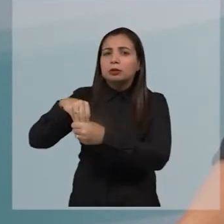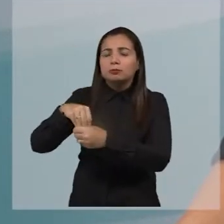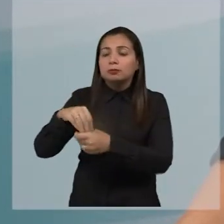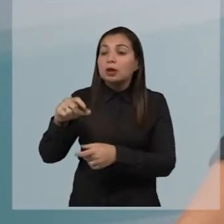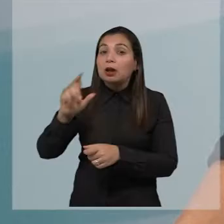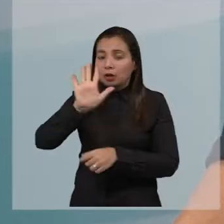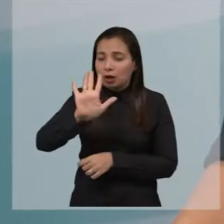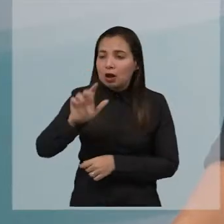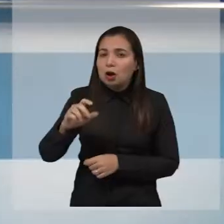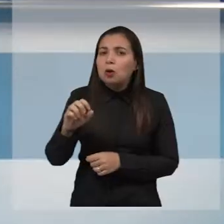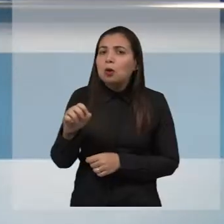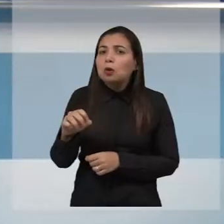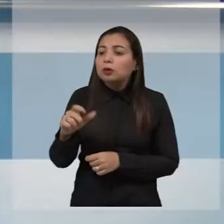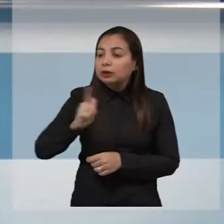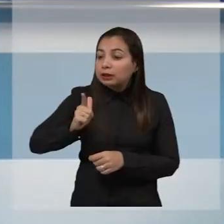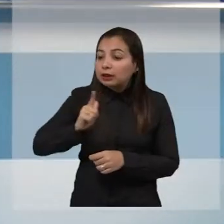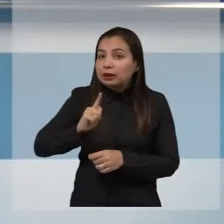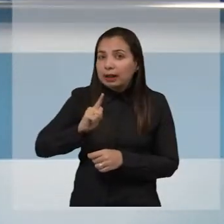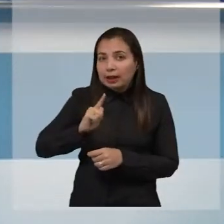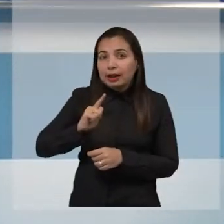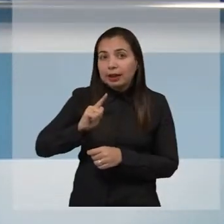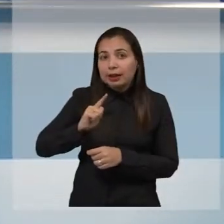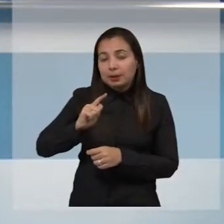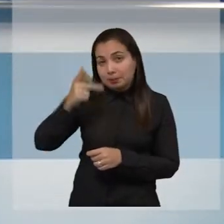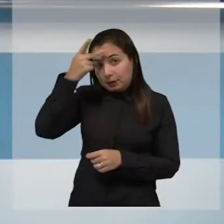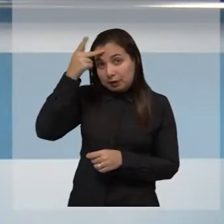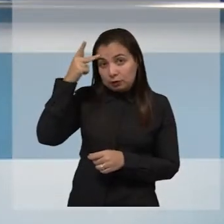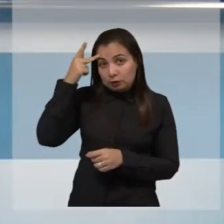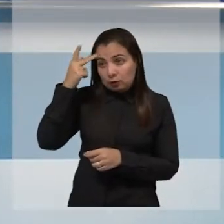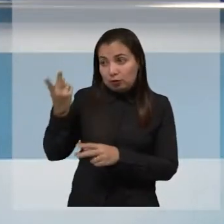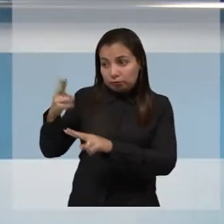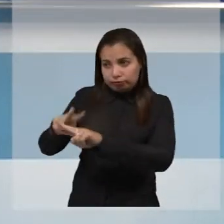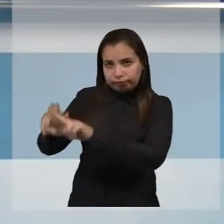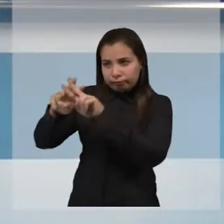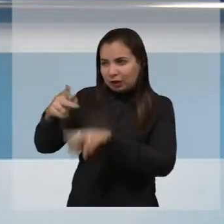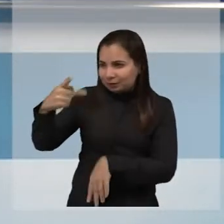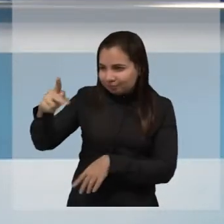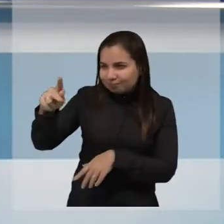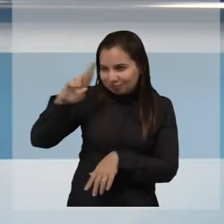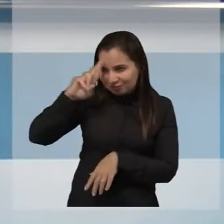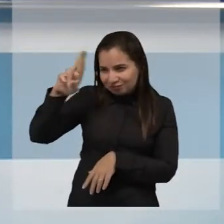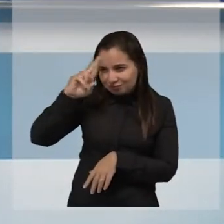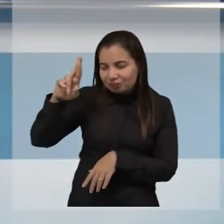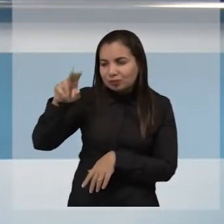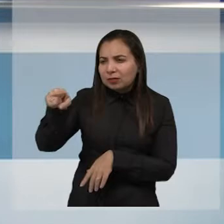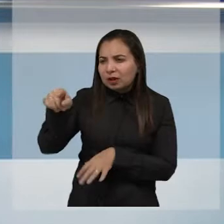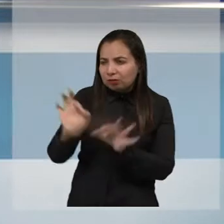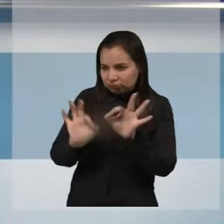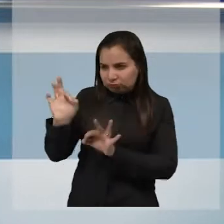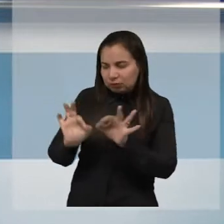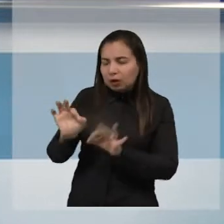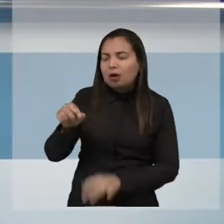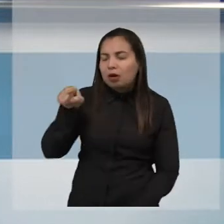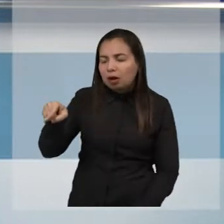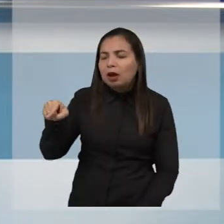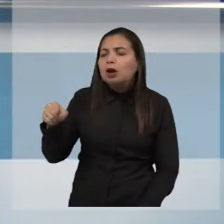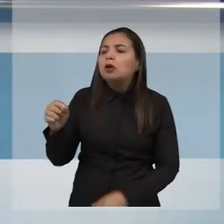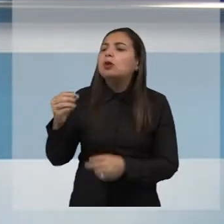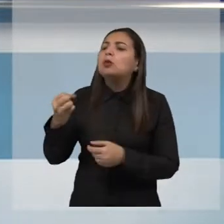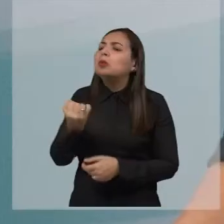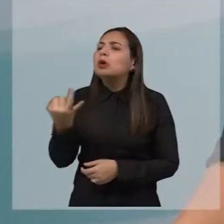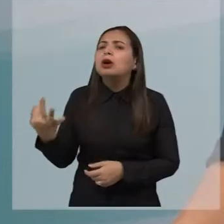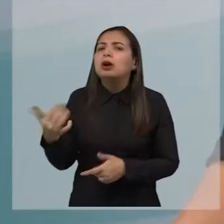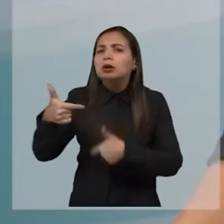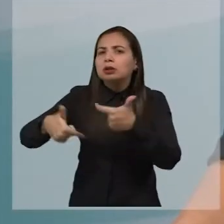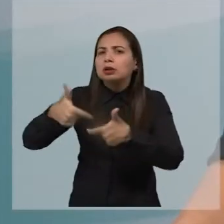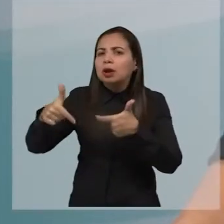Quais são as áreas em que os internos da sua unidade, da unidade que a senhora dirige, trabalham hoje?